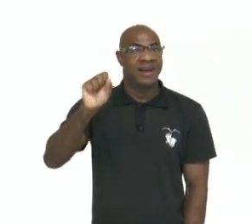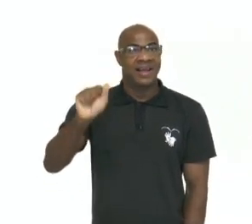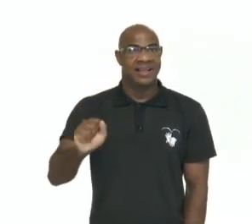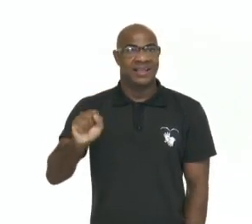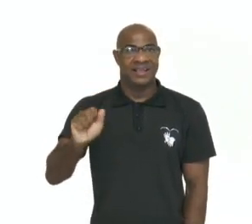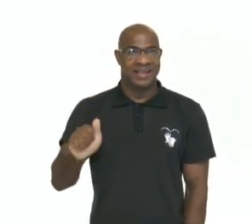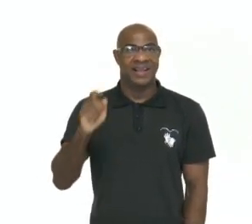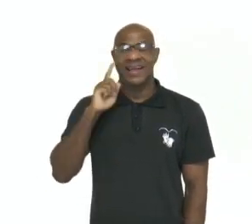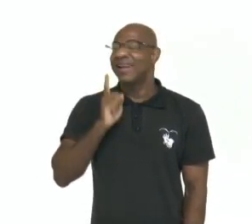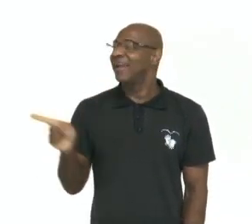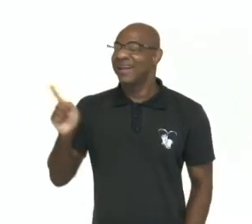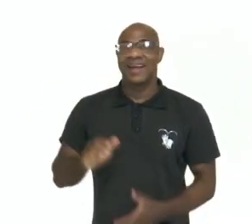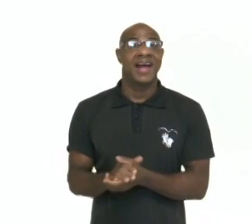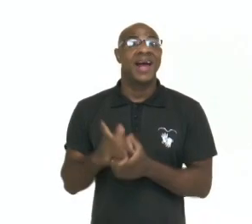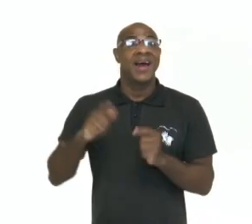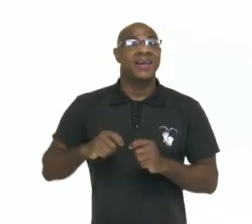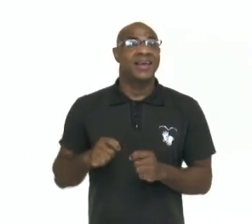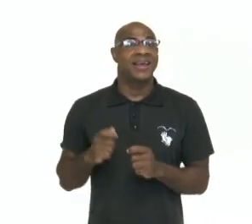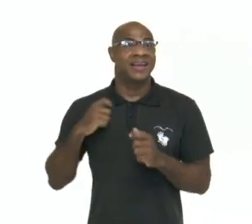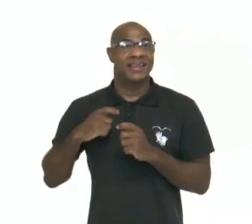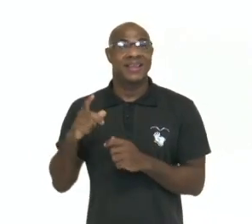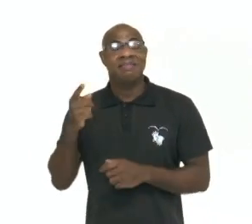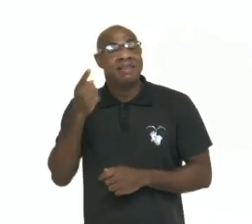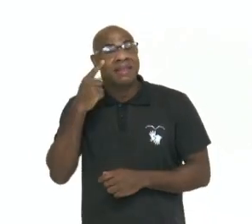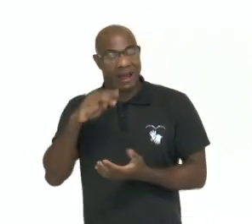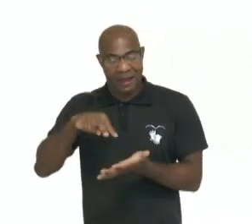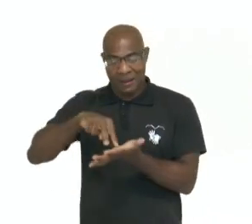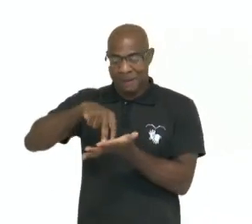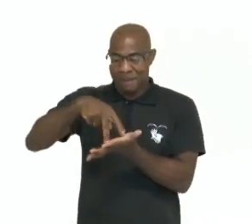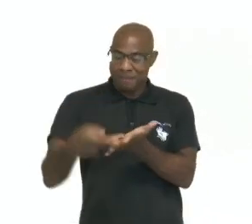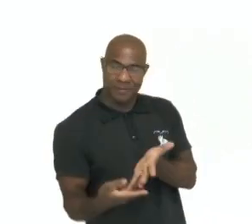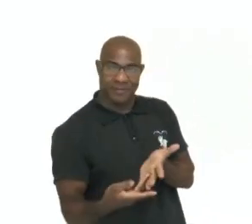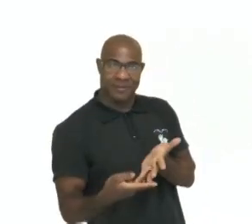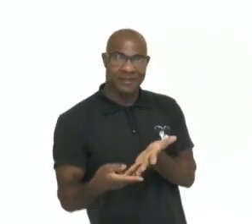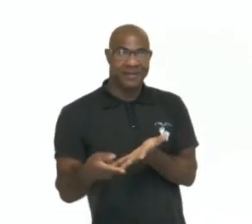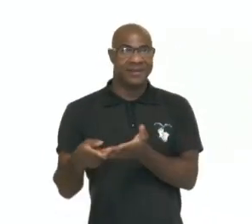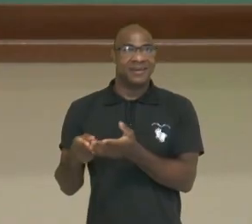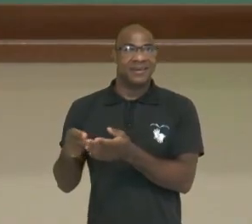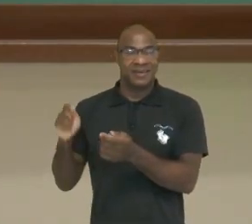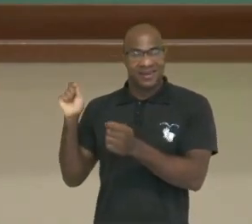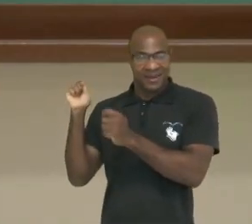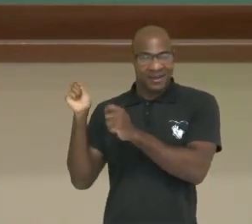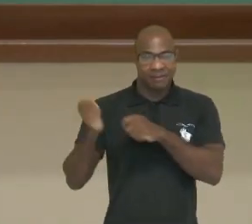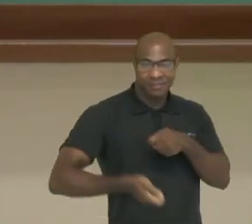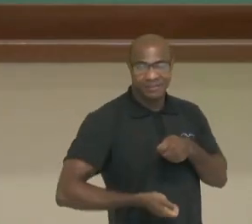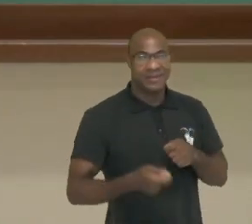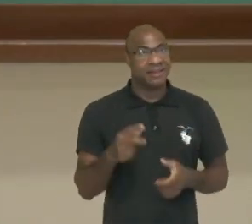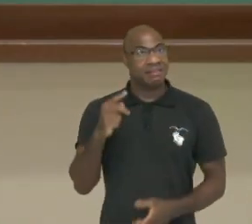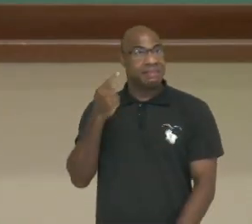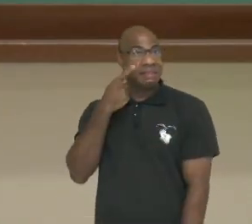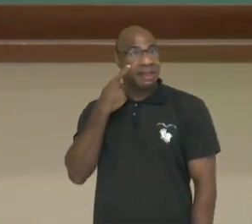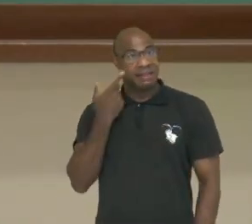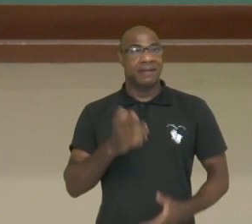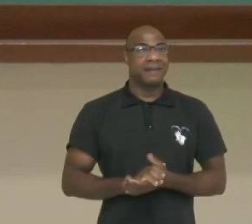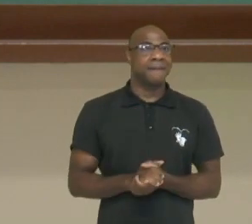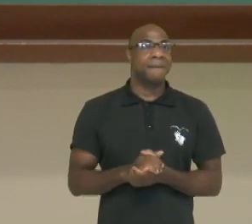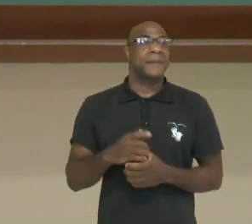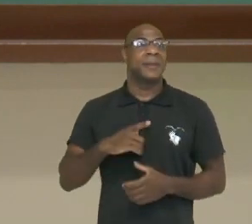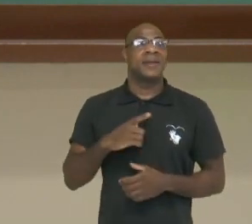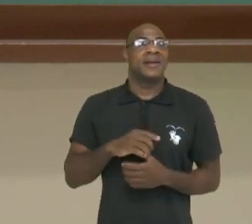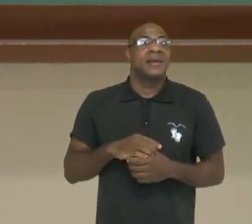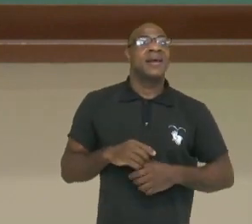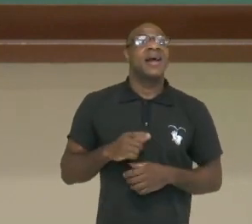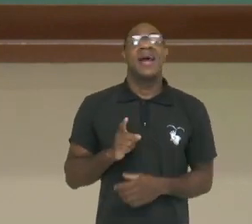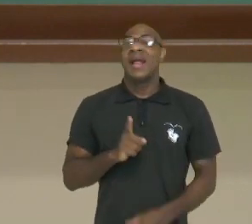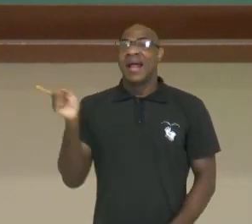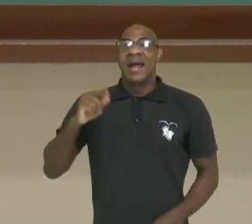objetivo é derrubar o oponente tentando um ippon. Na linguagem oriental, especialmente a